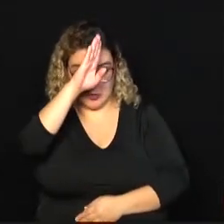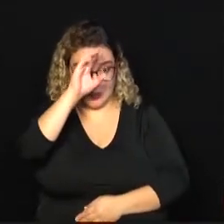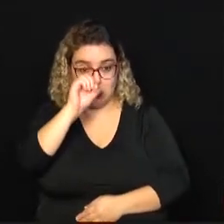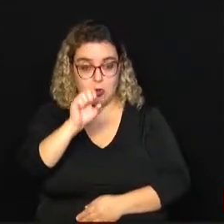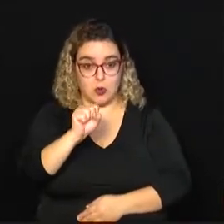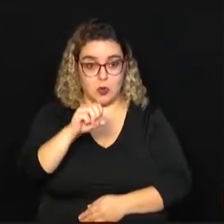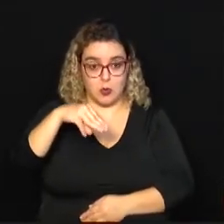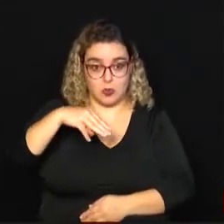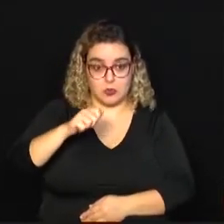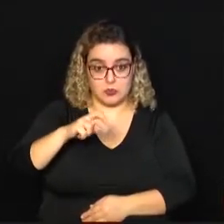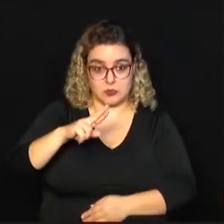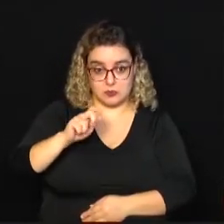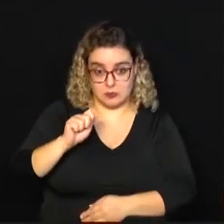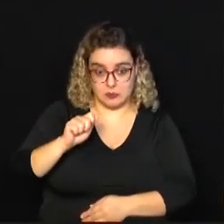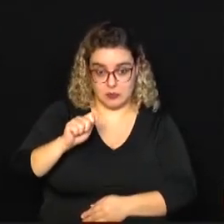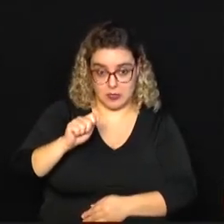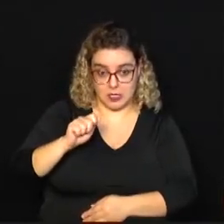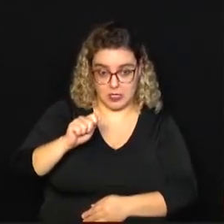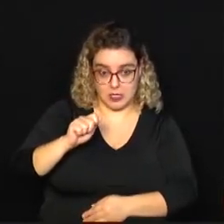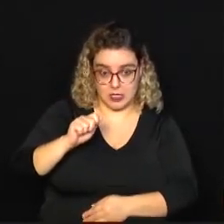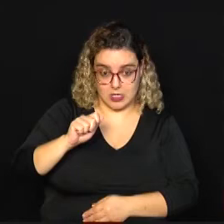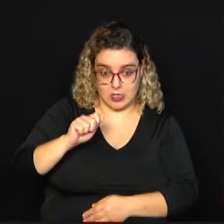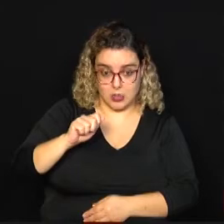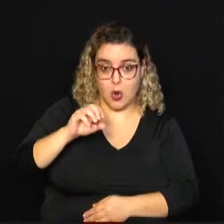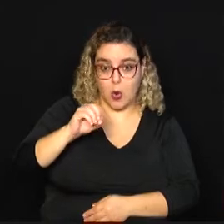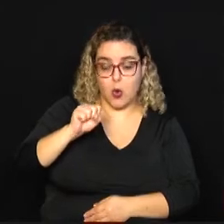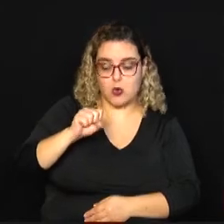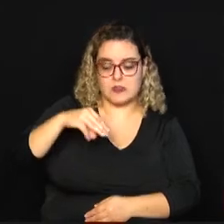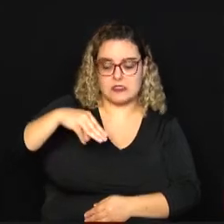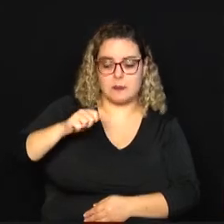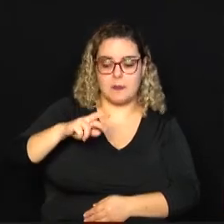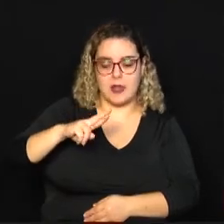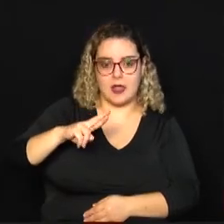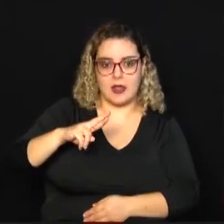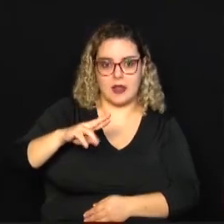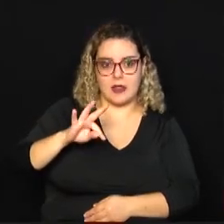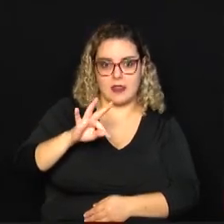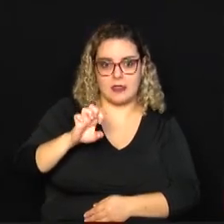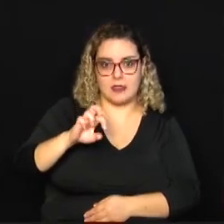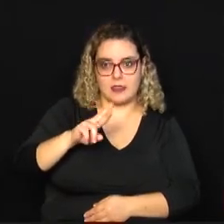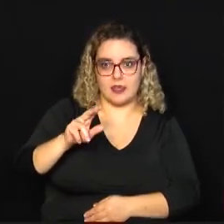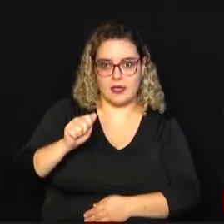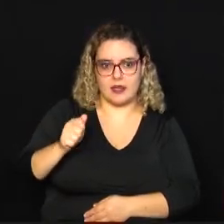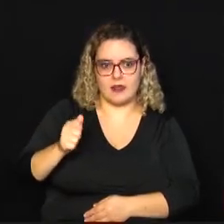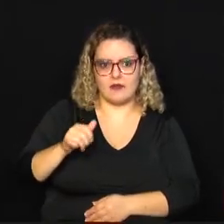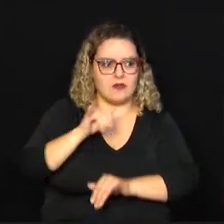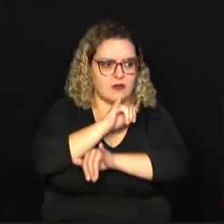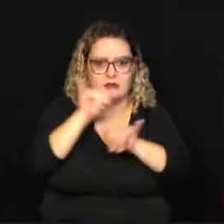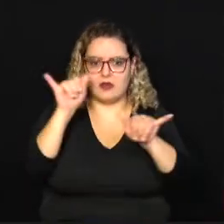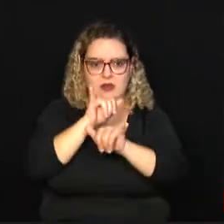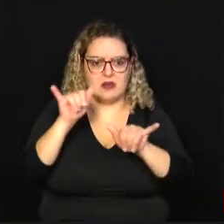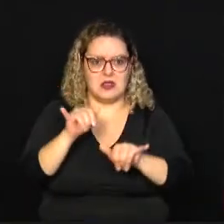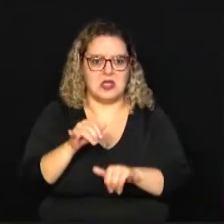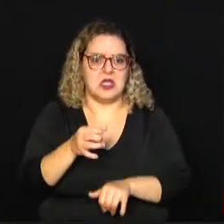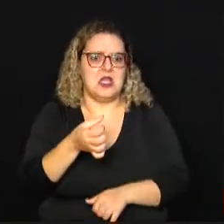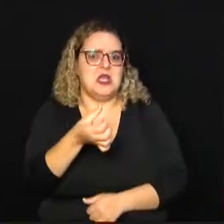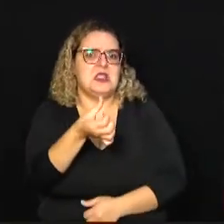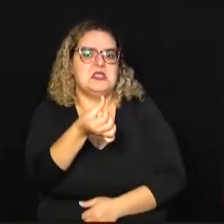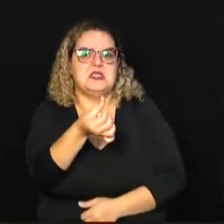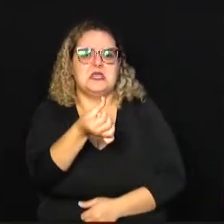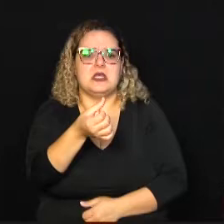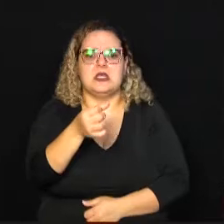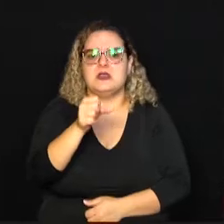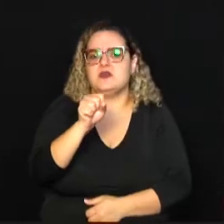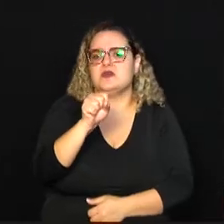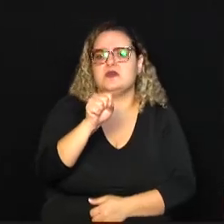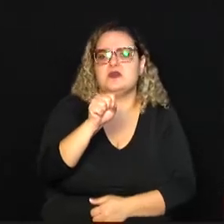Terra, né, que é médico e tudo mais, falou publicamente, né, que iam ser 6, talvez 8 mil mortos, uma coisa assim,